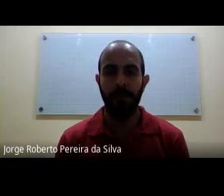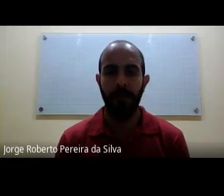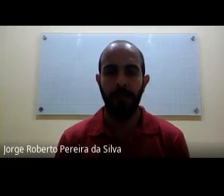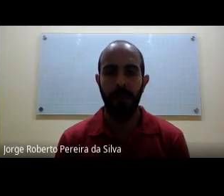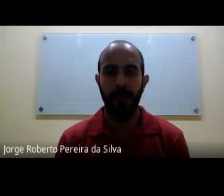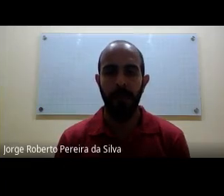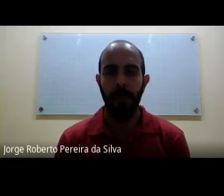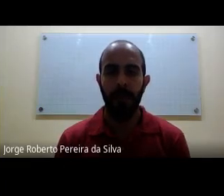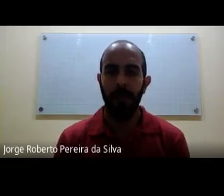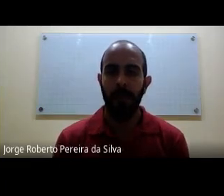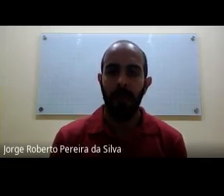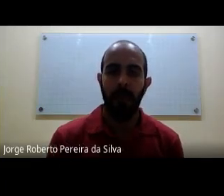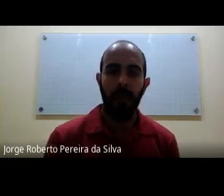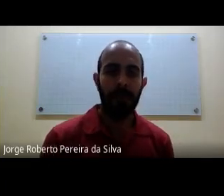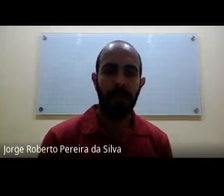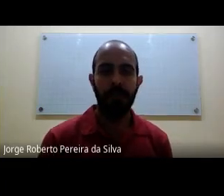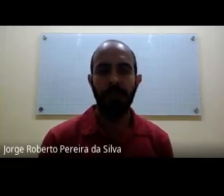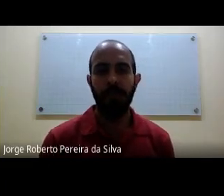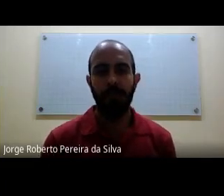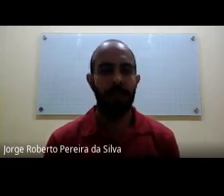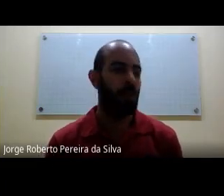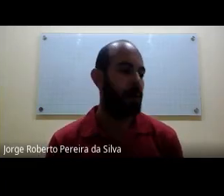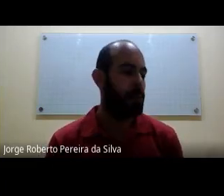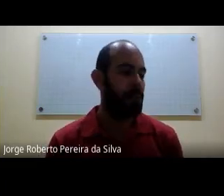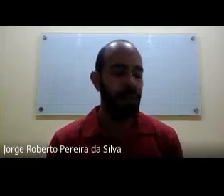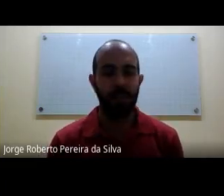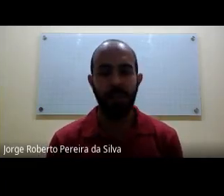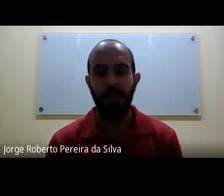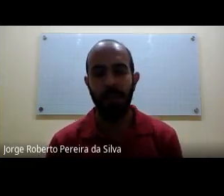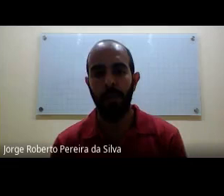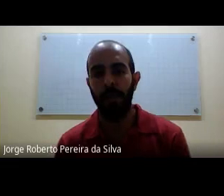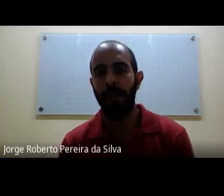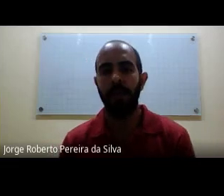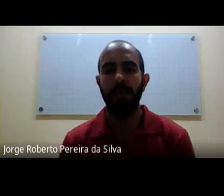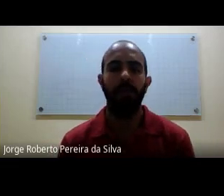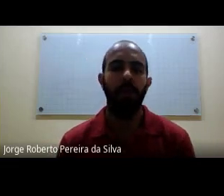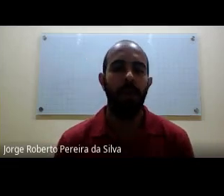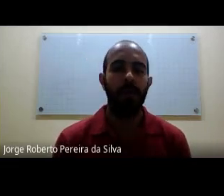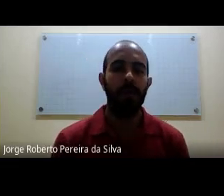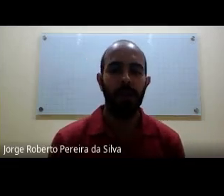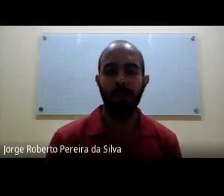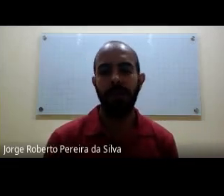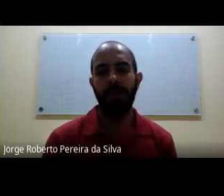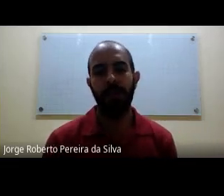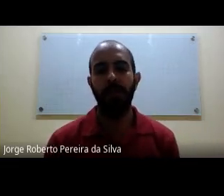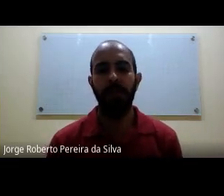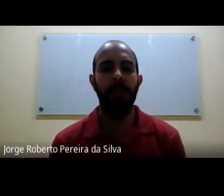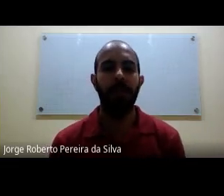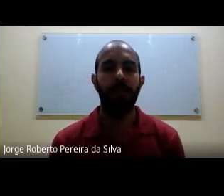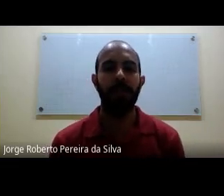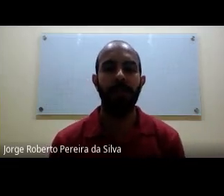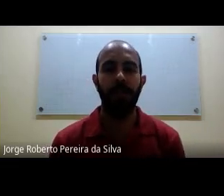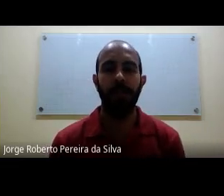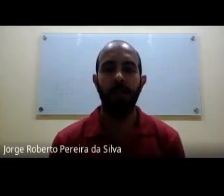Ok? Então, essa questãozinha, assim como as outras questões envolvendo o momento magnético, são questões simples